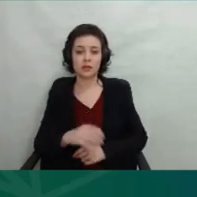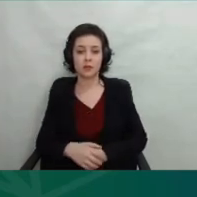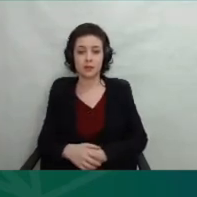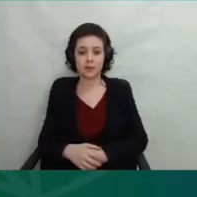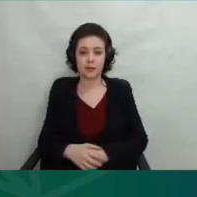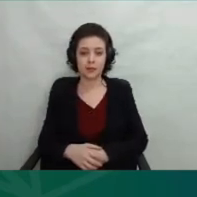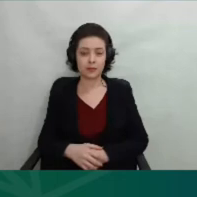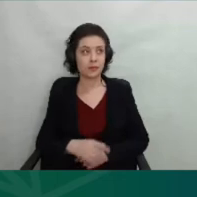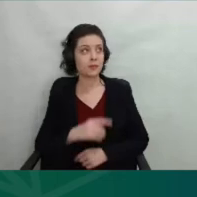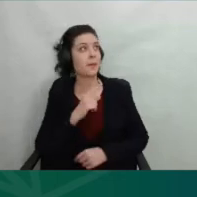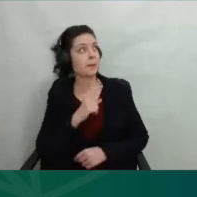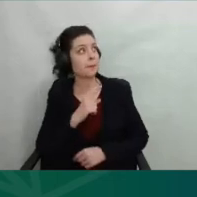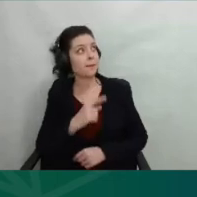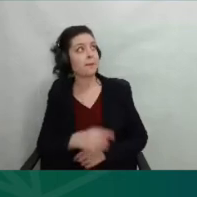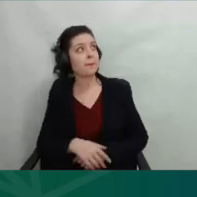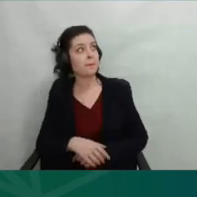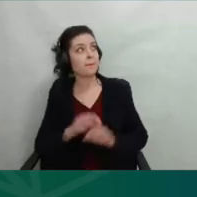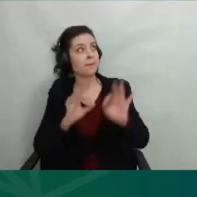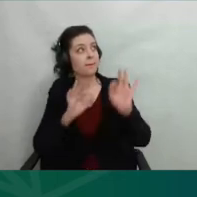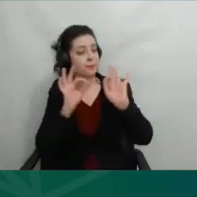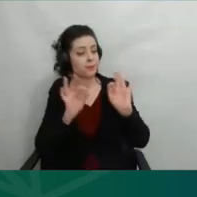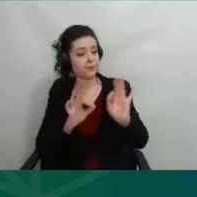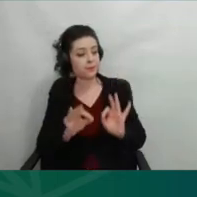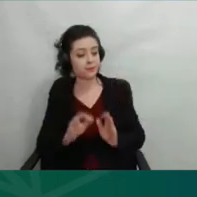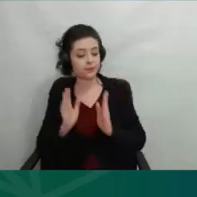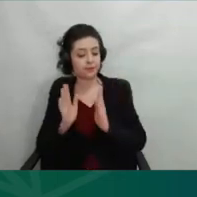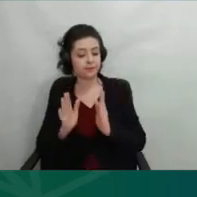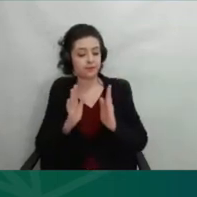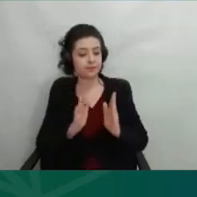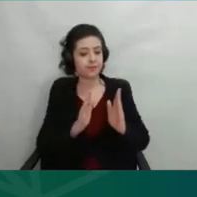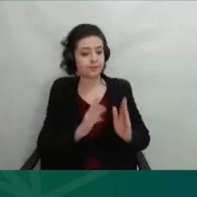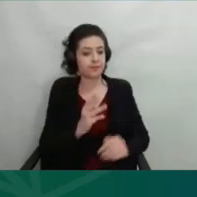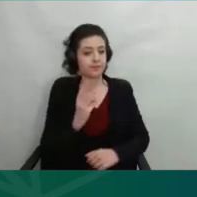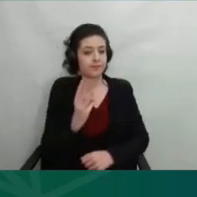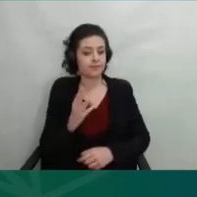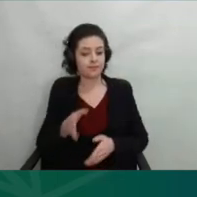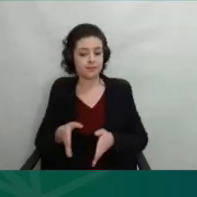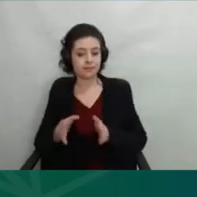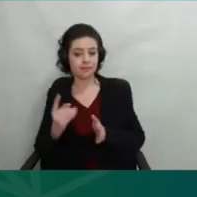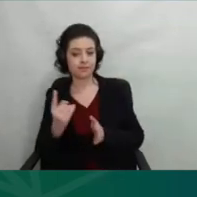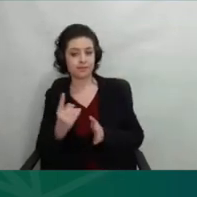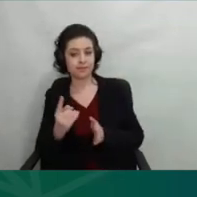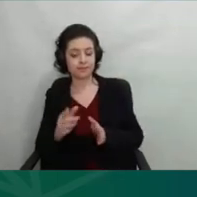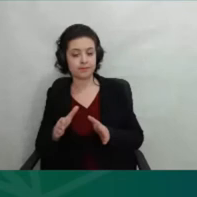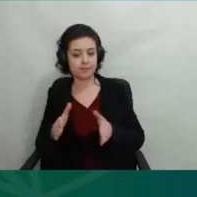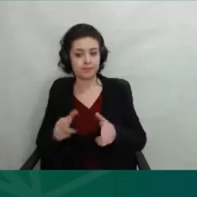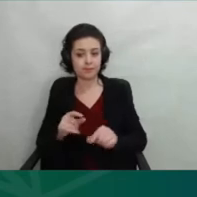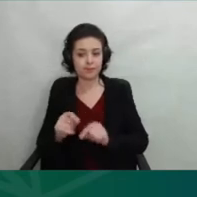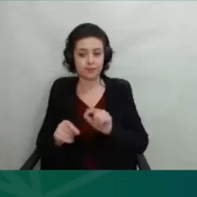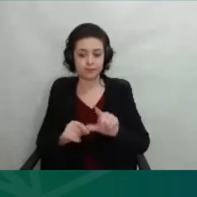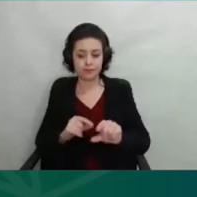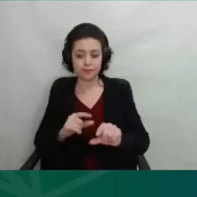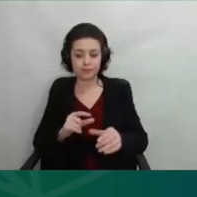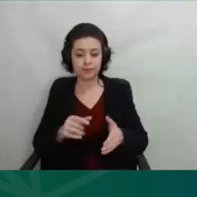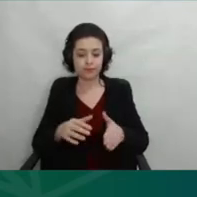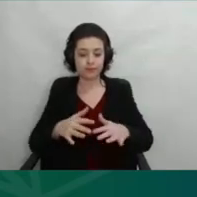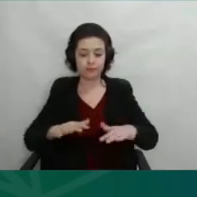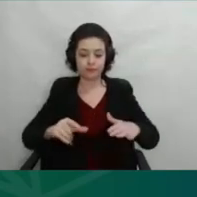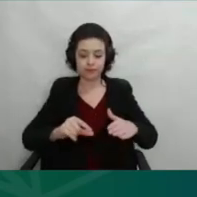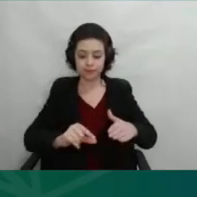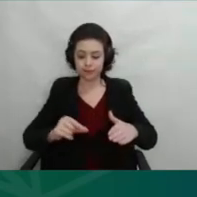foi elaborado um estudo em três fases. Na fase 1, nós voltamos e coletamos de novo meio da Baía